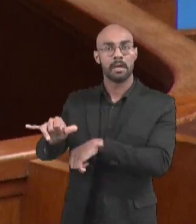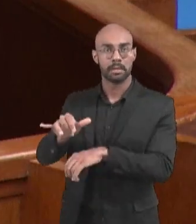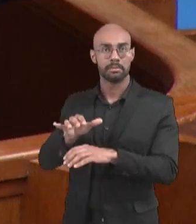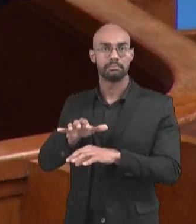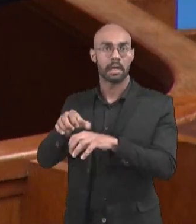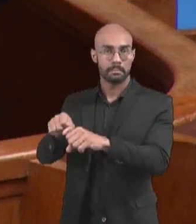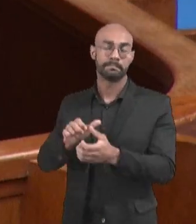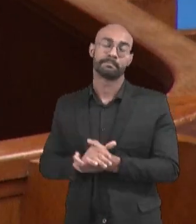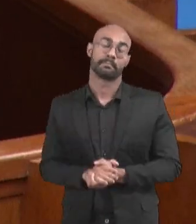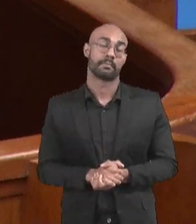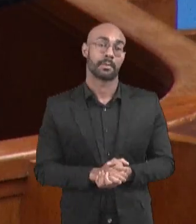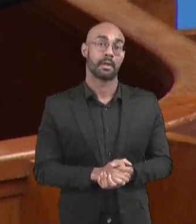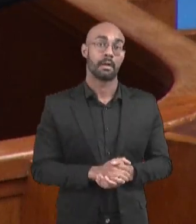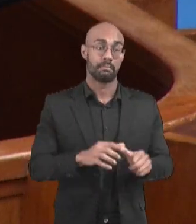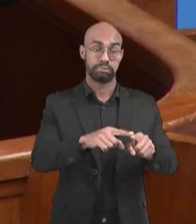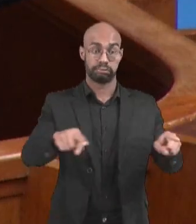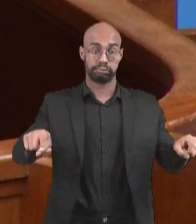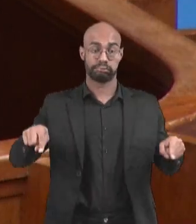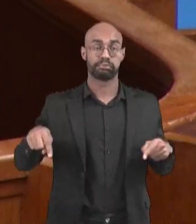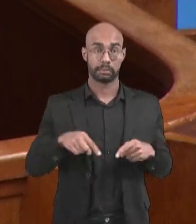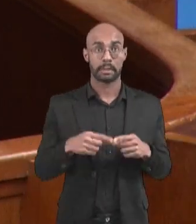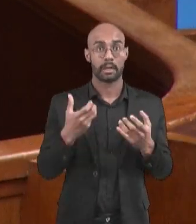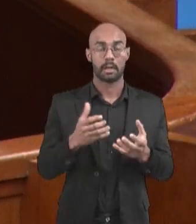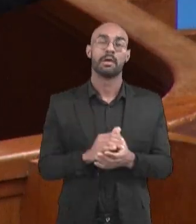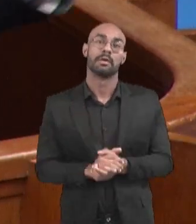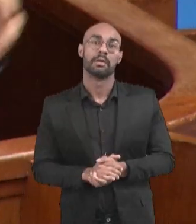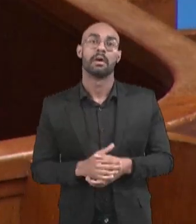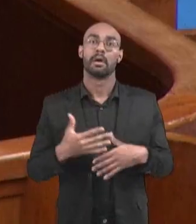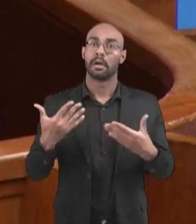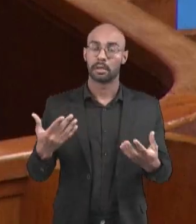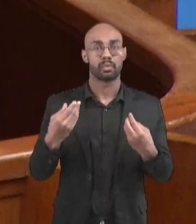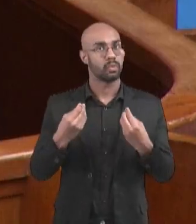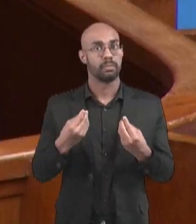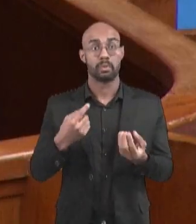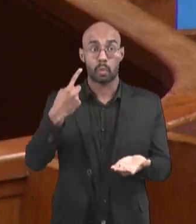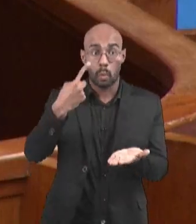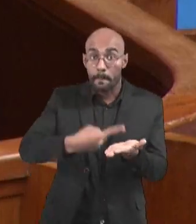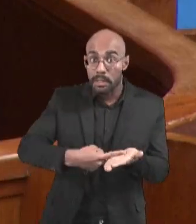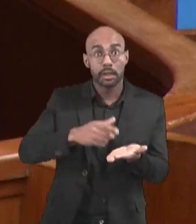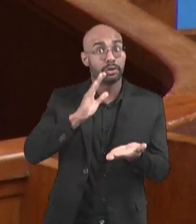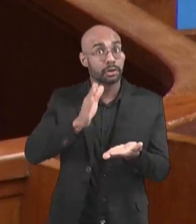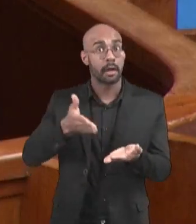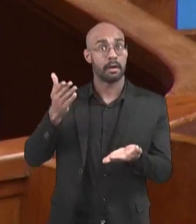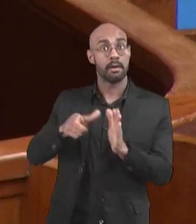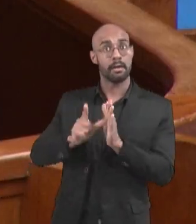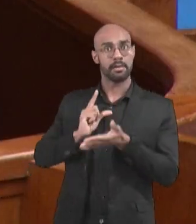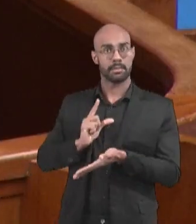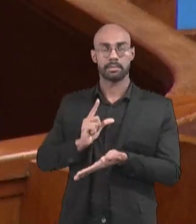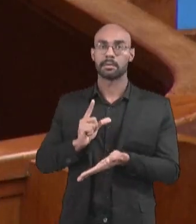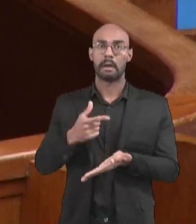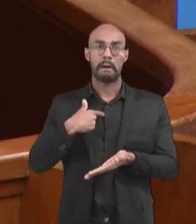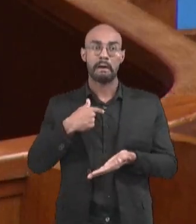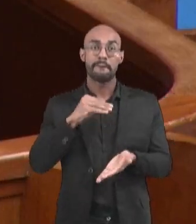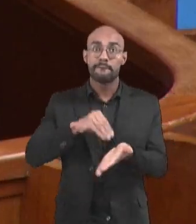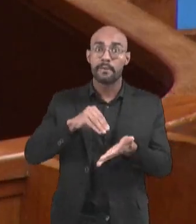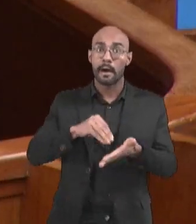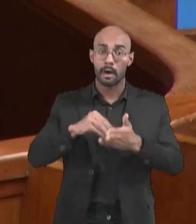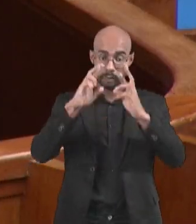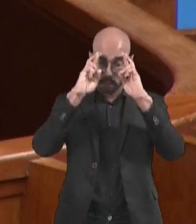fazenda Lagoa de Ouro, arrenda para outros agricultores. Os índios